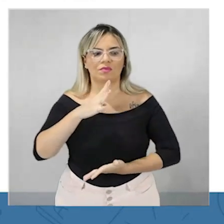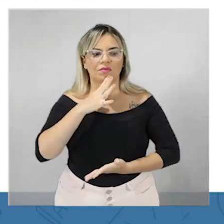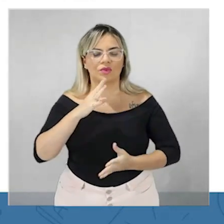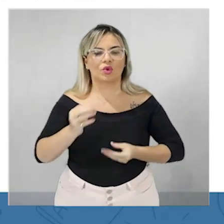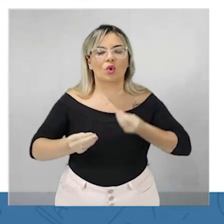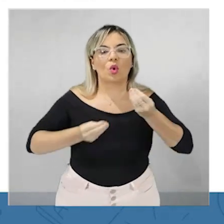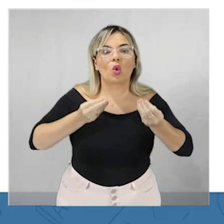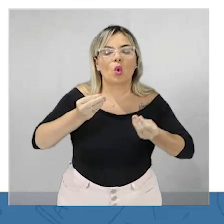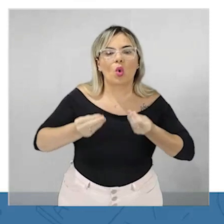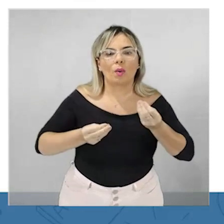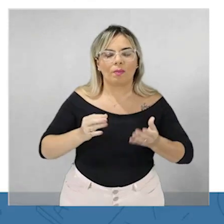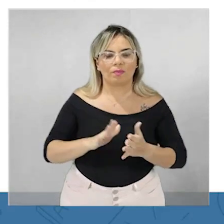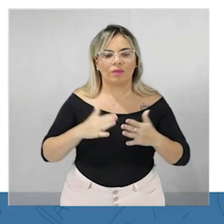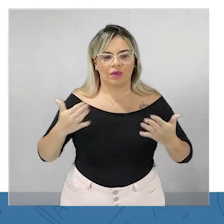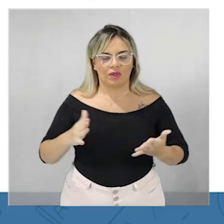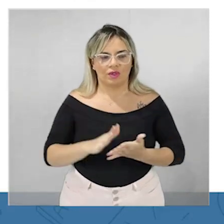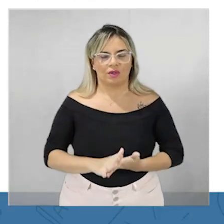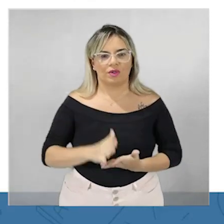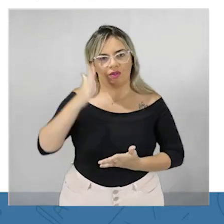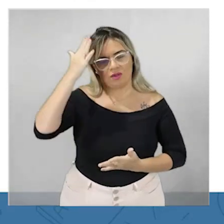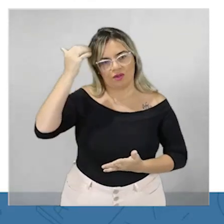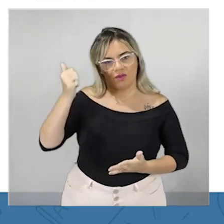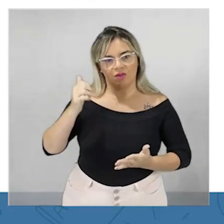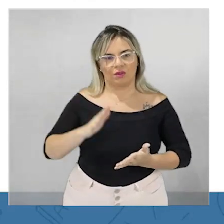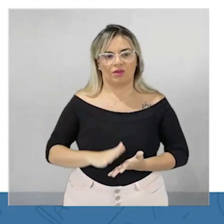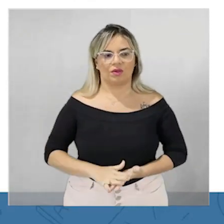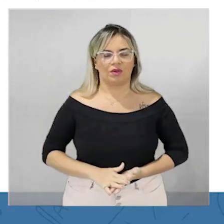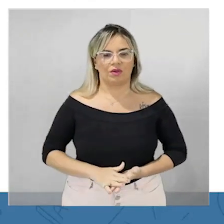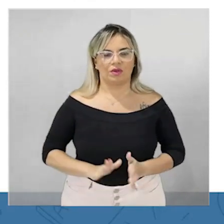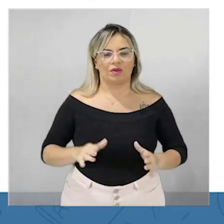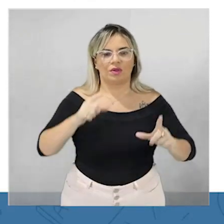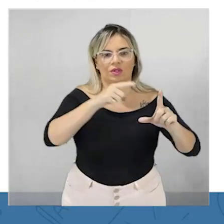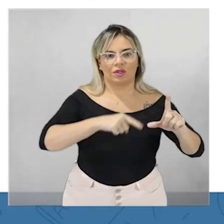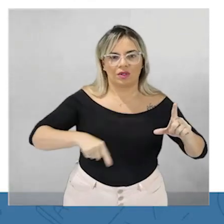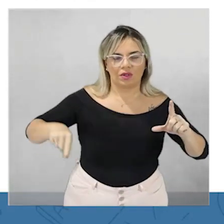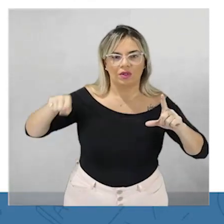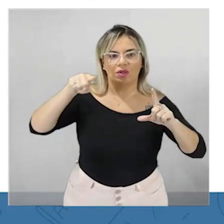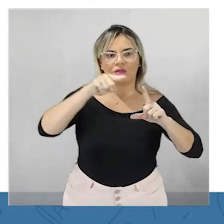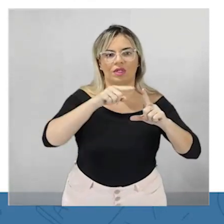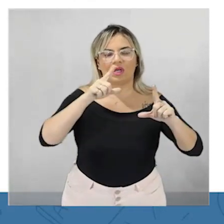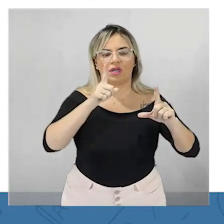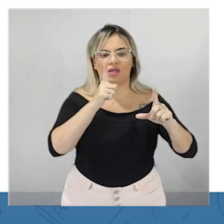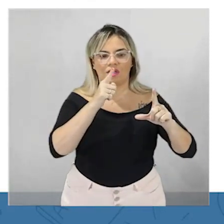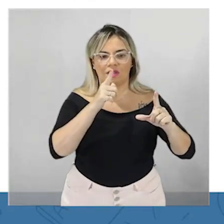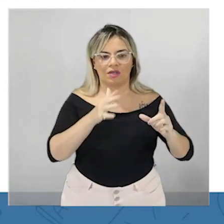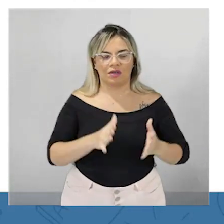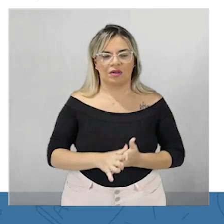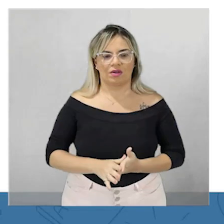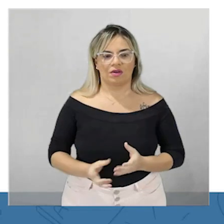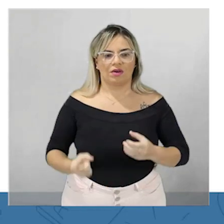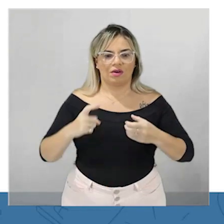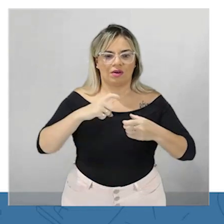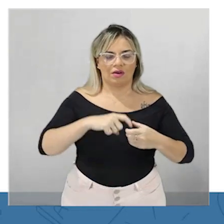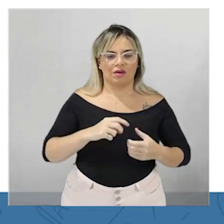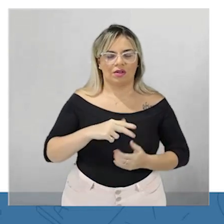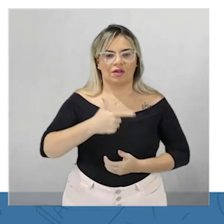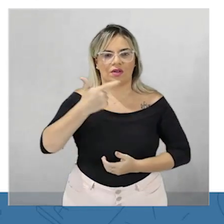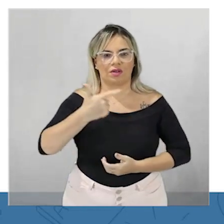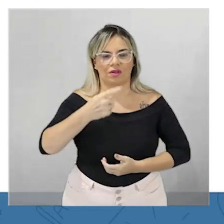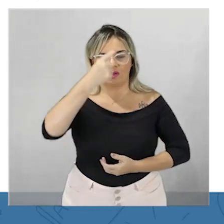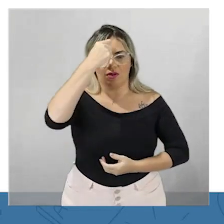respectivamente, conhecidos como... Eu sei que ela está falando, galera, tá? Sobre o ciclo hidrológico. Vamos voltar na segunda imagem logo aqui,